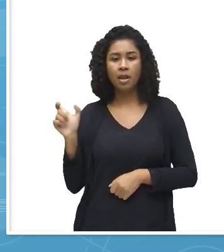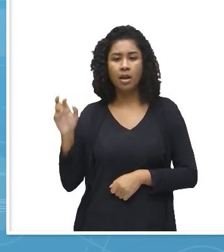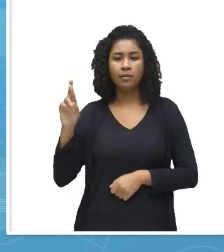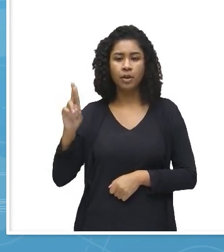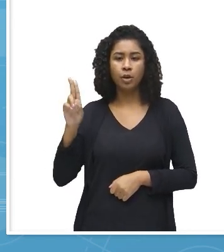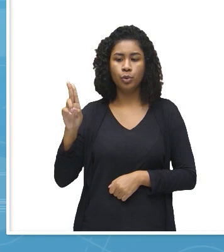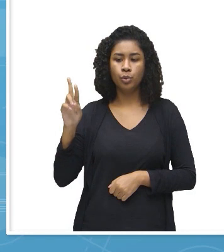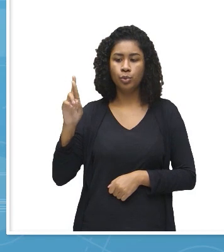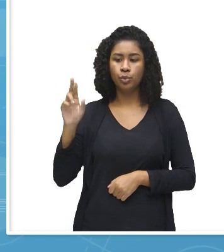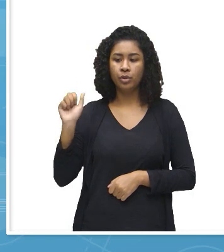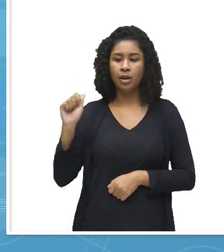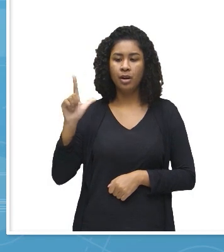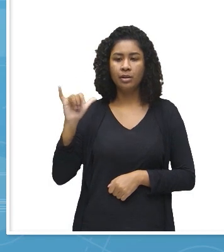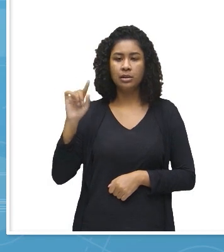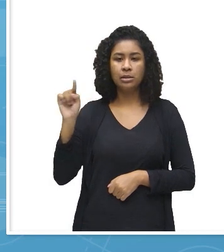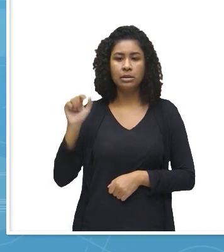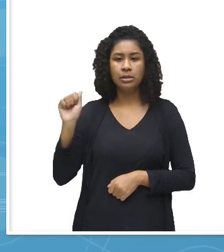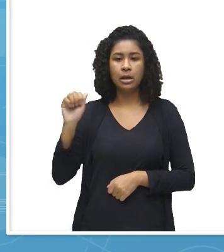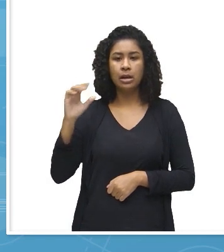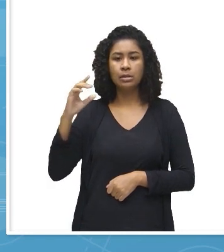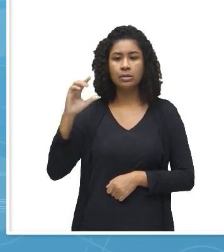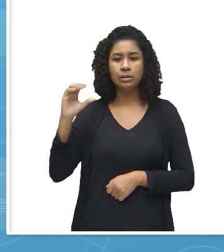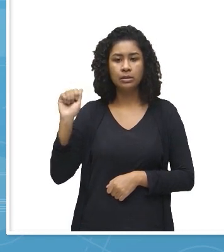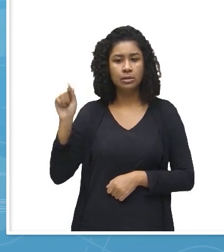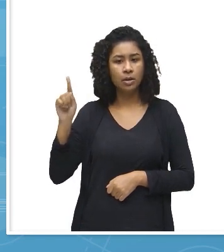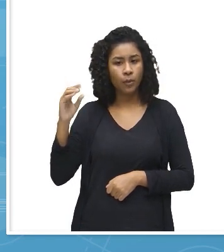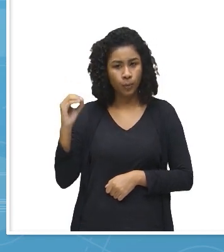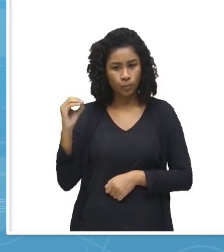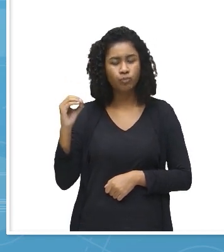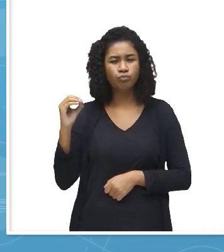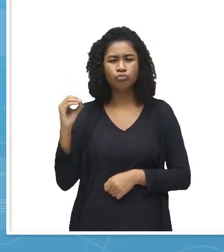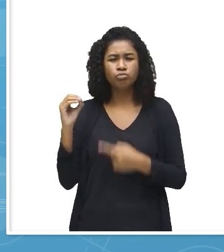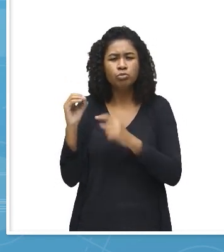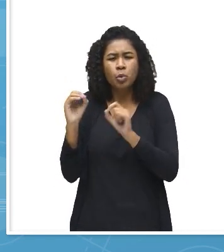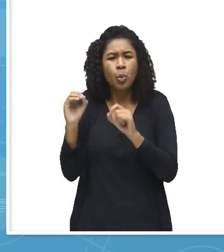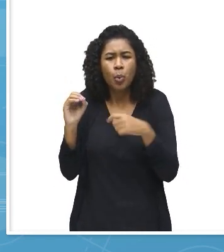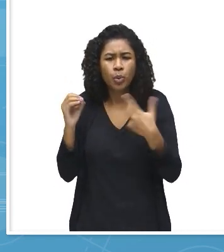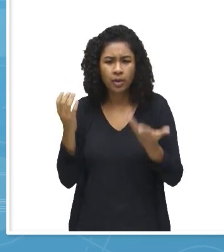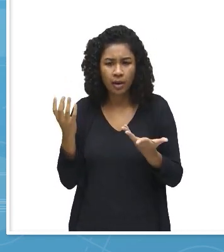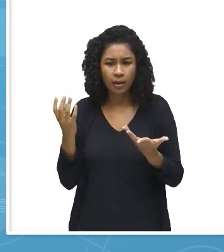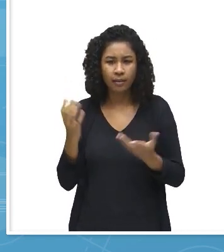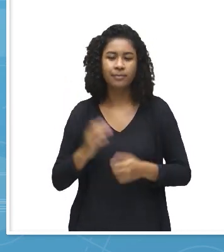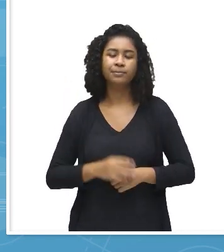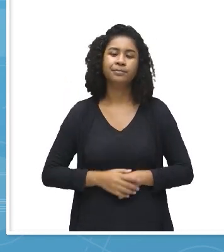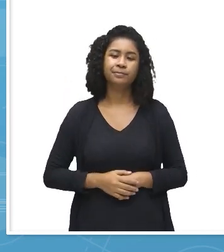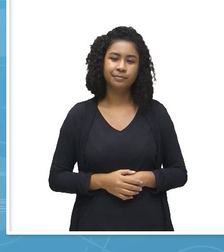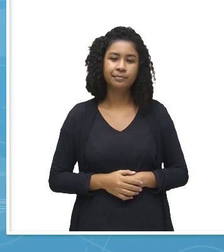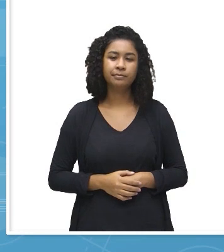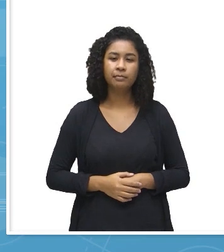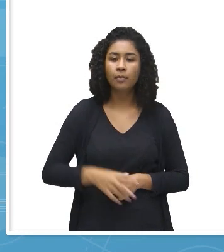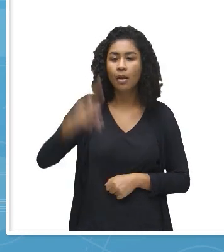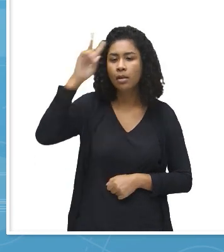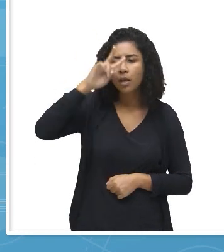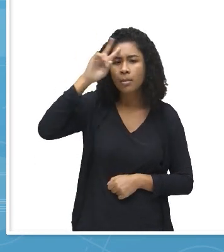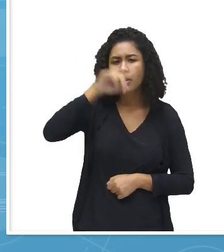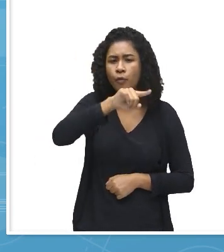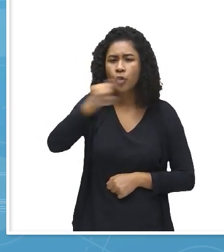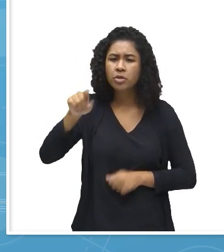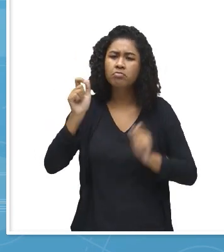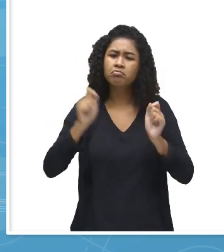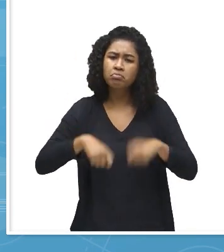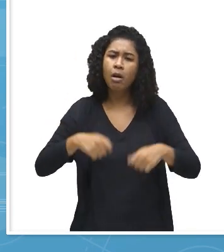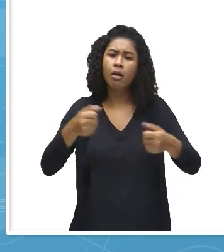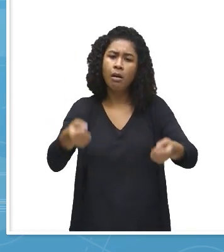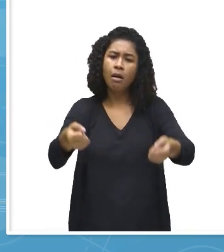ruralização dentro do contexto do feudalismo? Agora vamos lá. Lembrando que vocês poderiam responder aí também